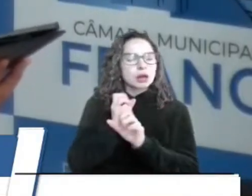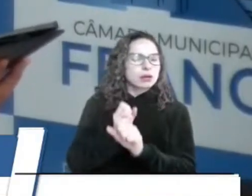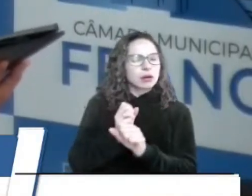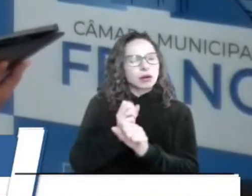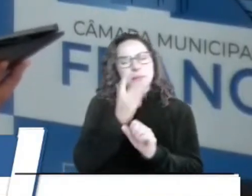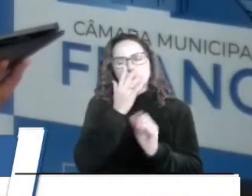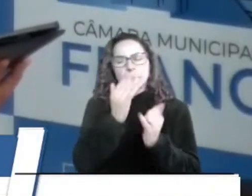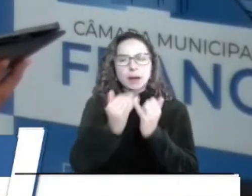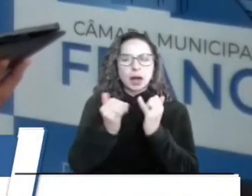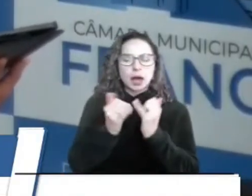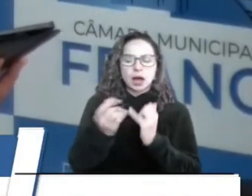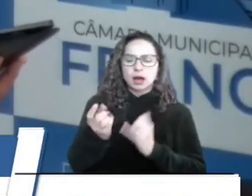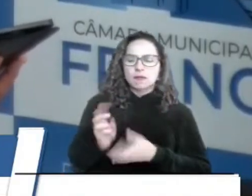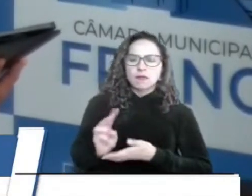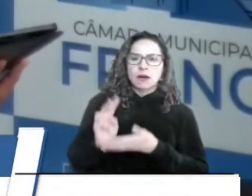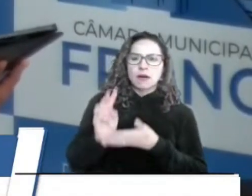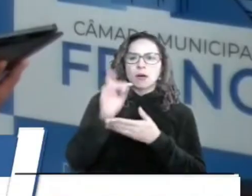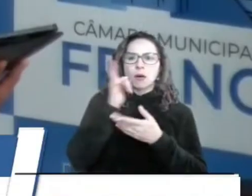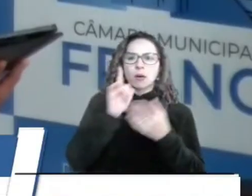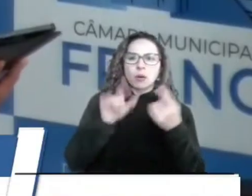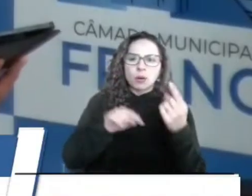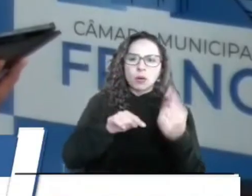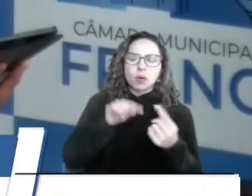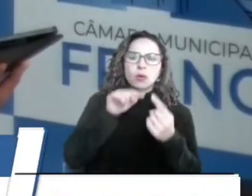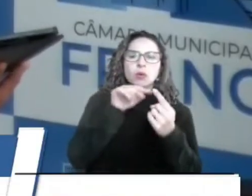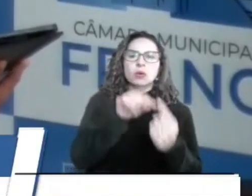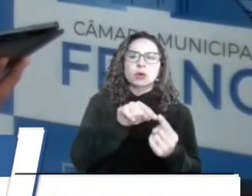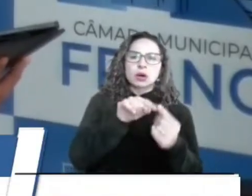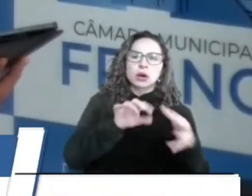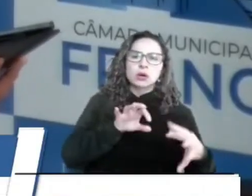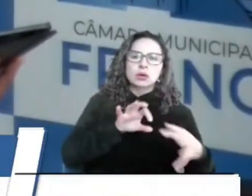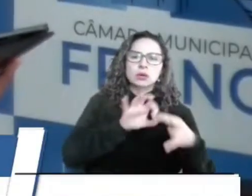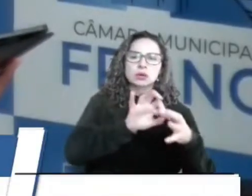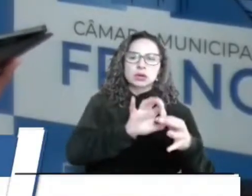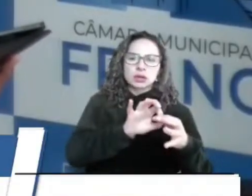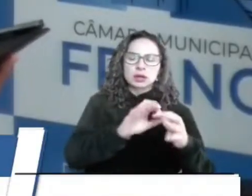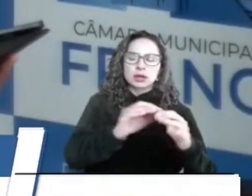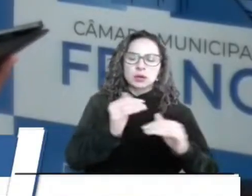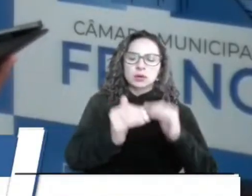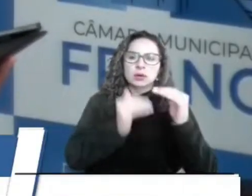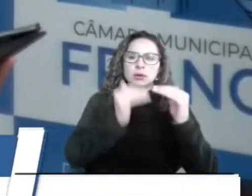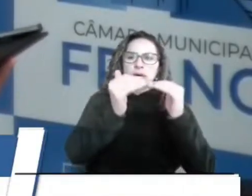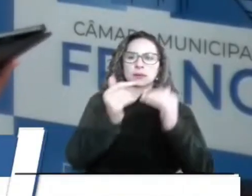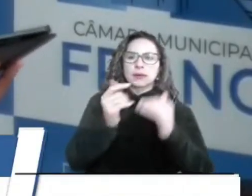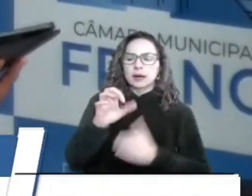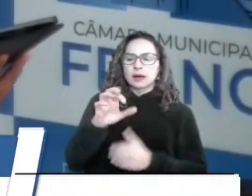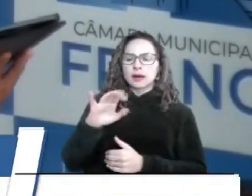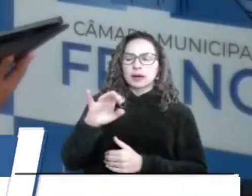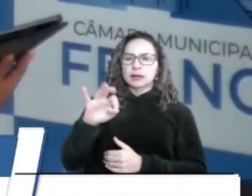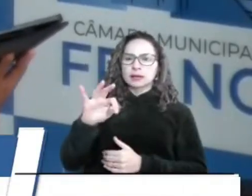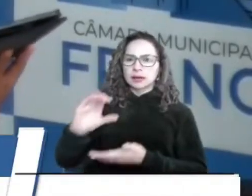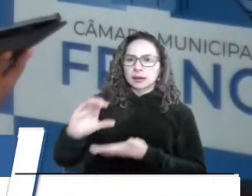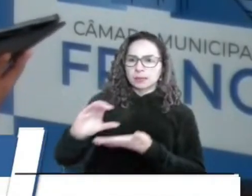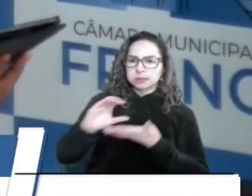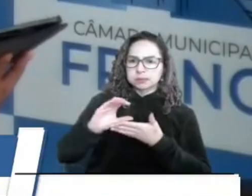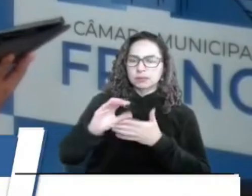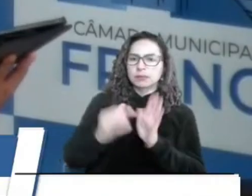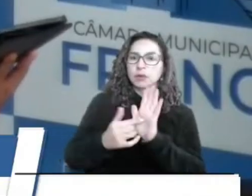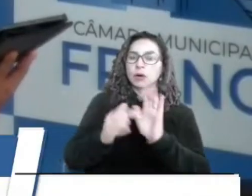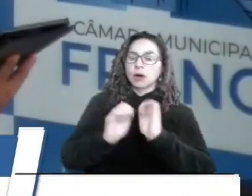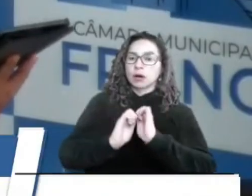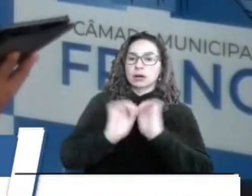essa valorização esteja diretamente associada ao crescimento da receita, de forma